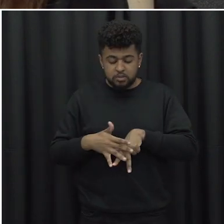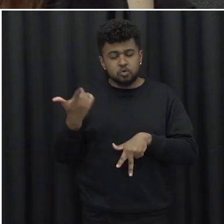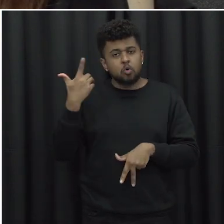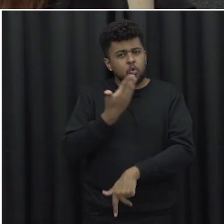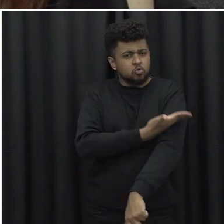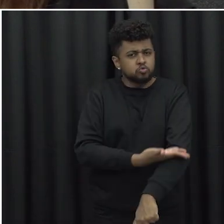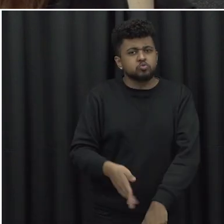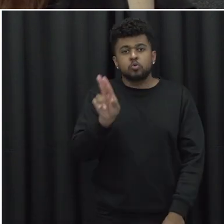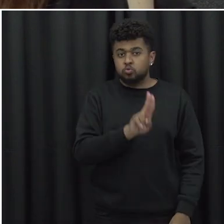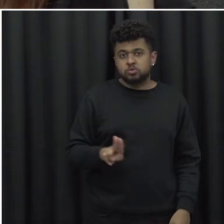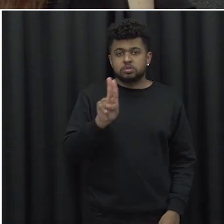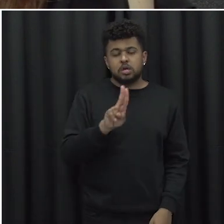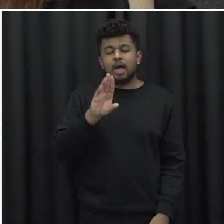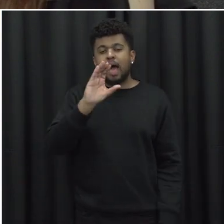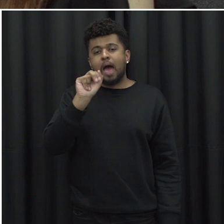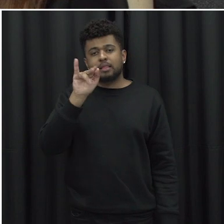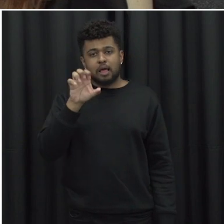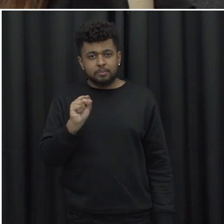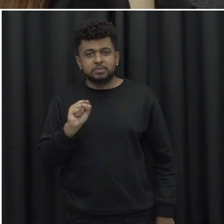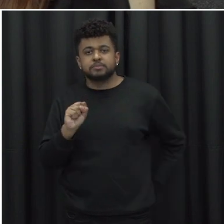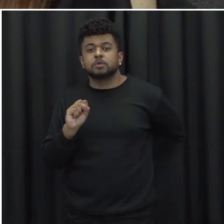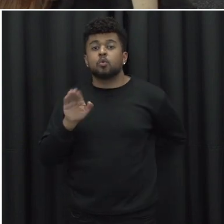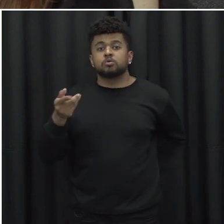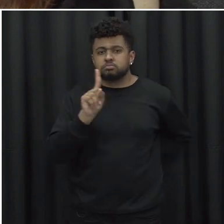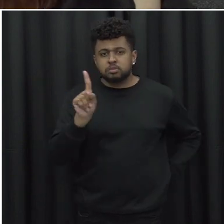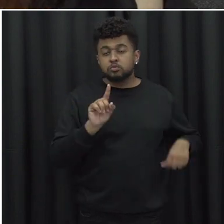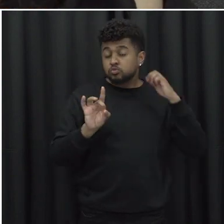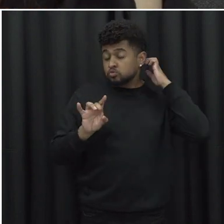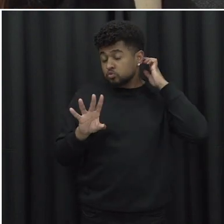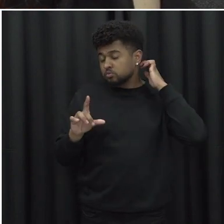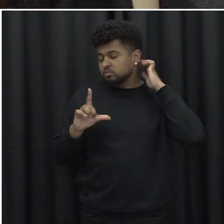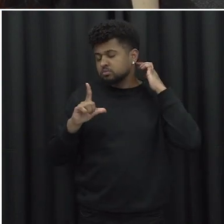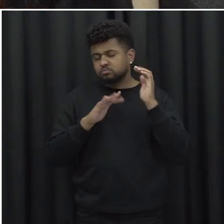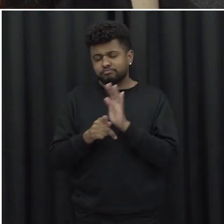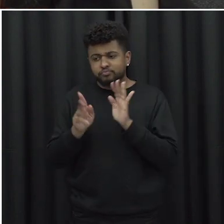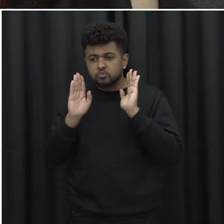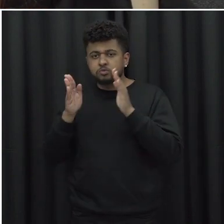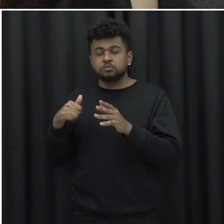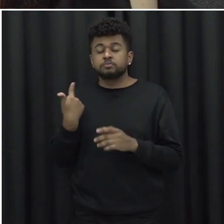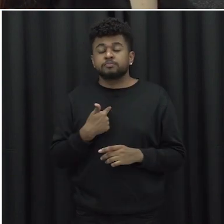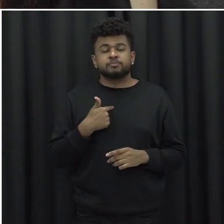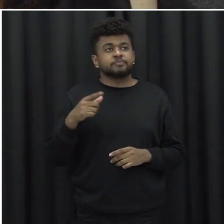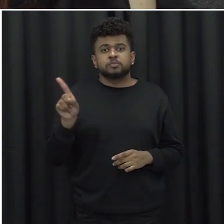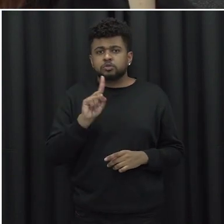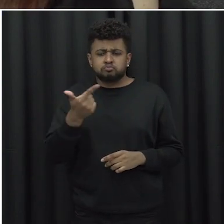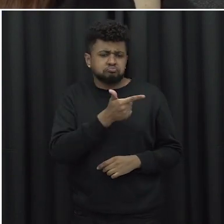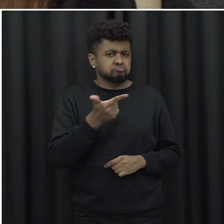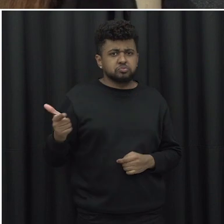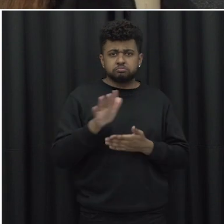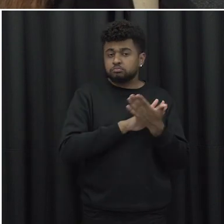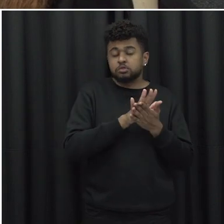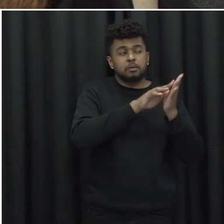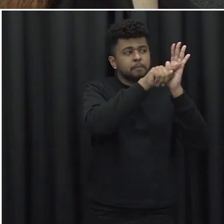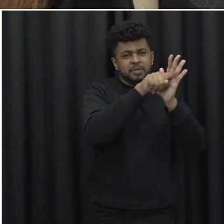costuma ter um efeito com o uso de cannabis. Quando não é só a demência vascular exclusiva, não